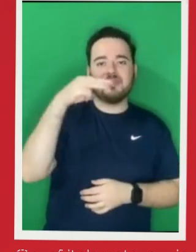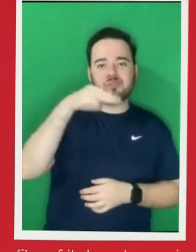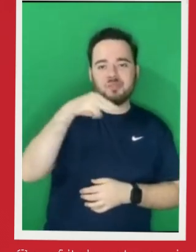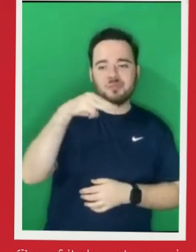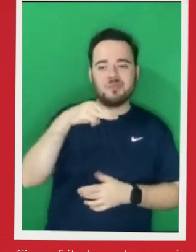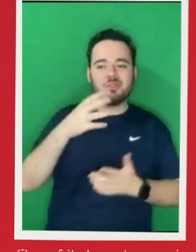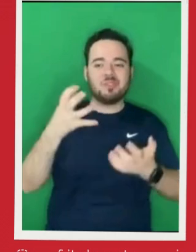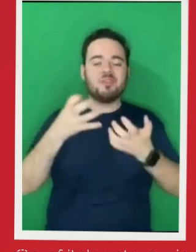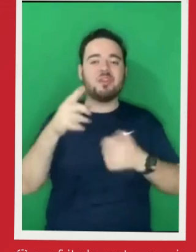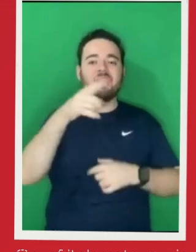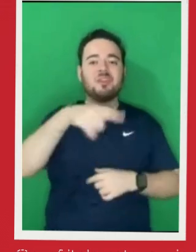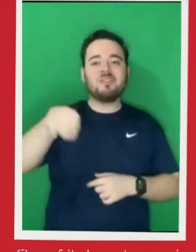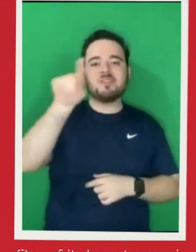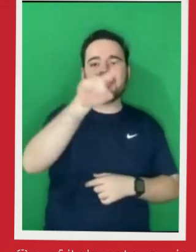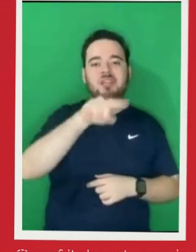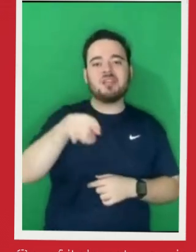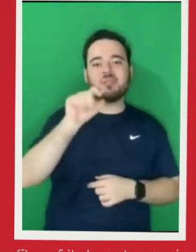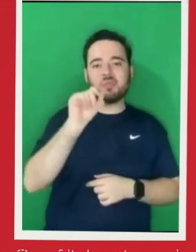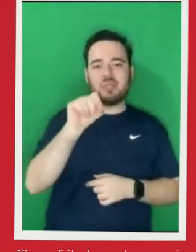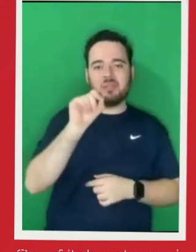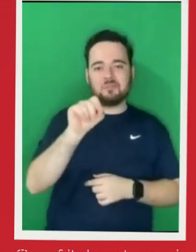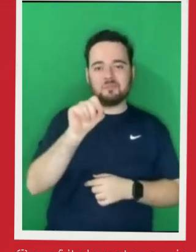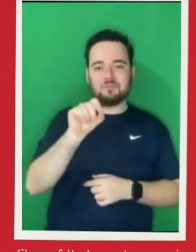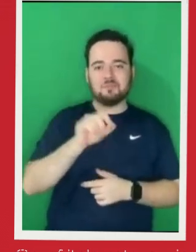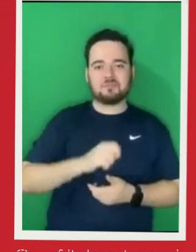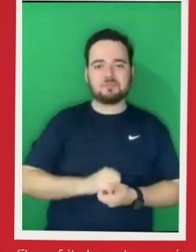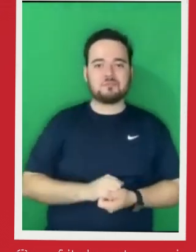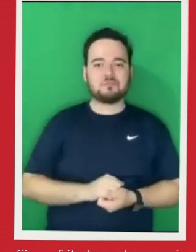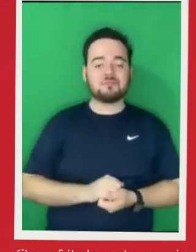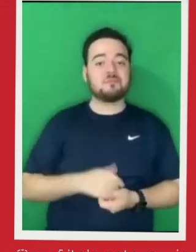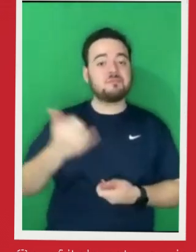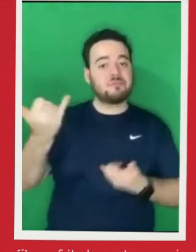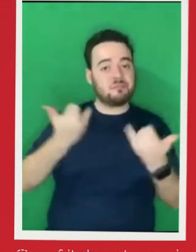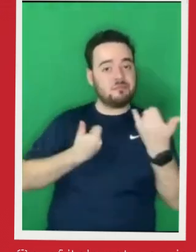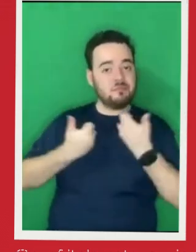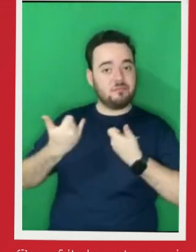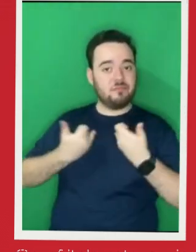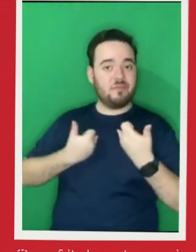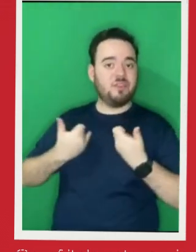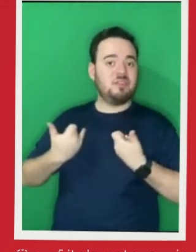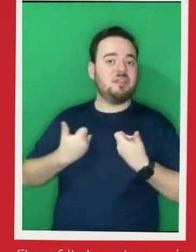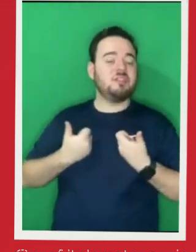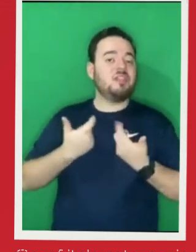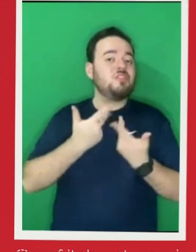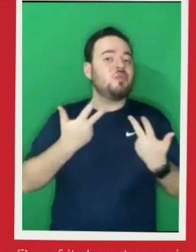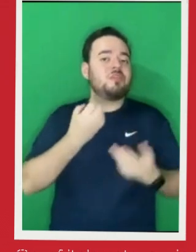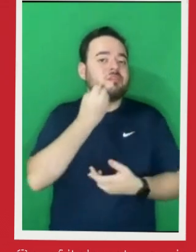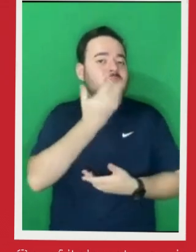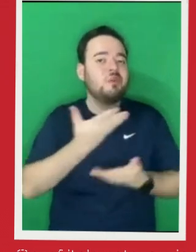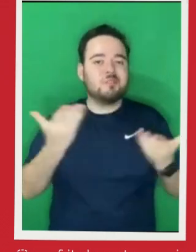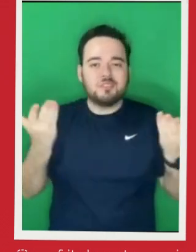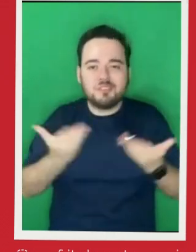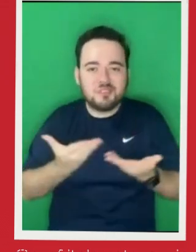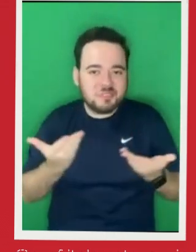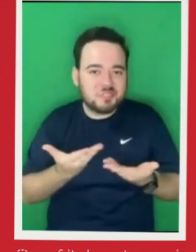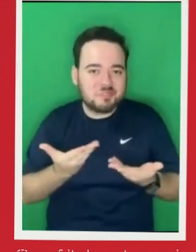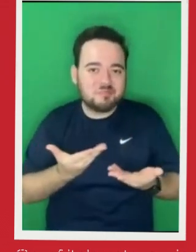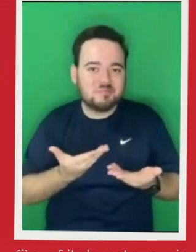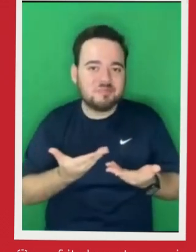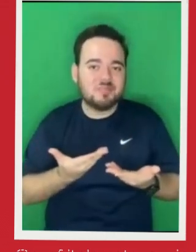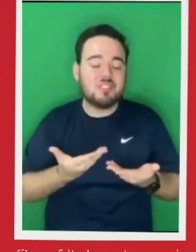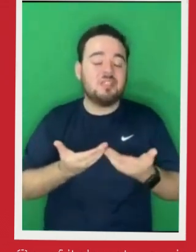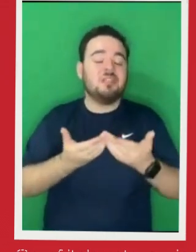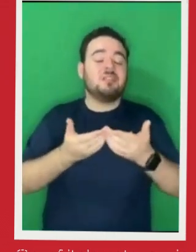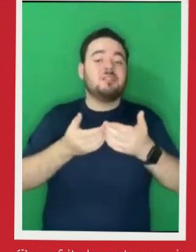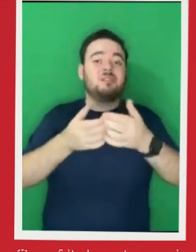Eu queria que talvez vocês me dissessem o que a gente leva de hoje, desse